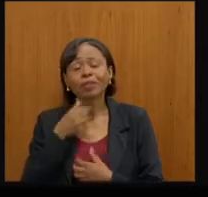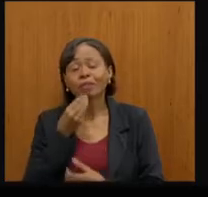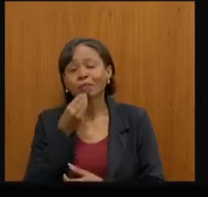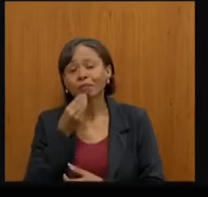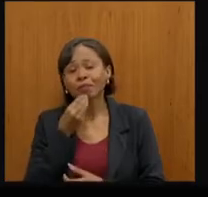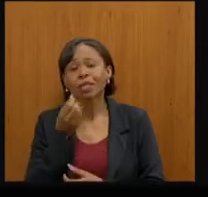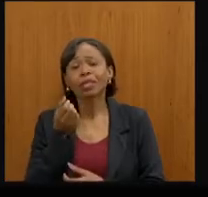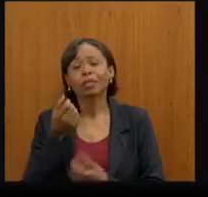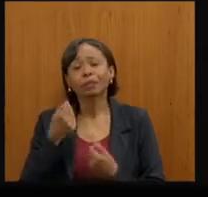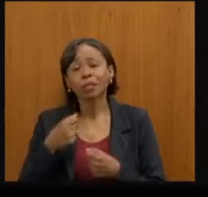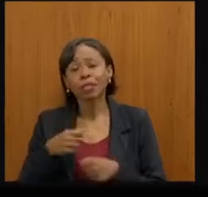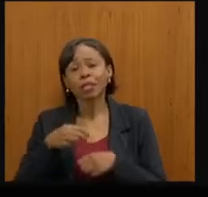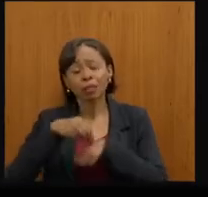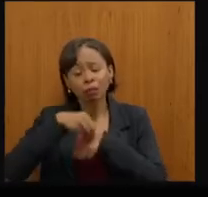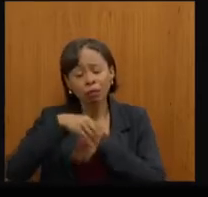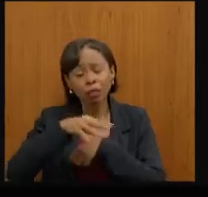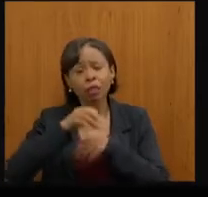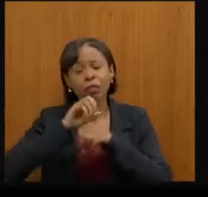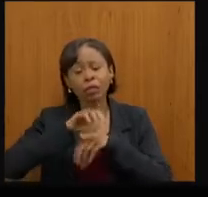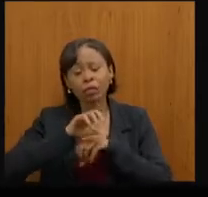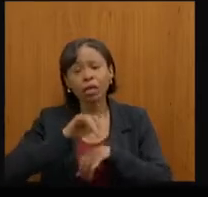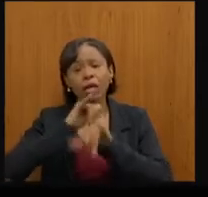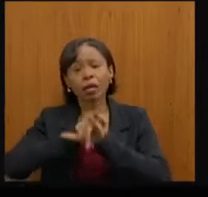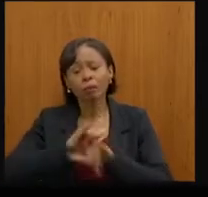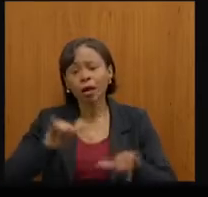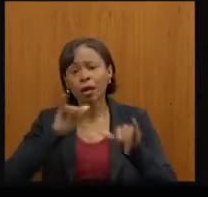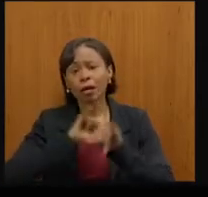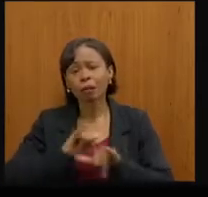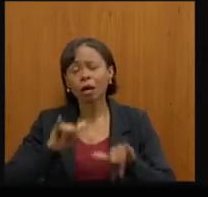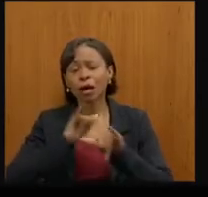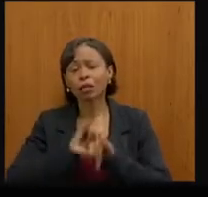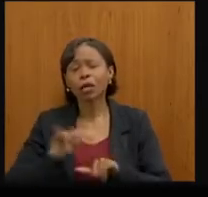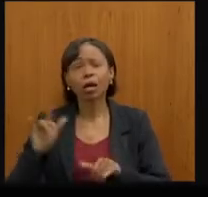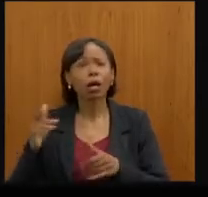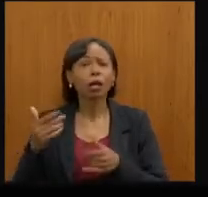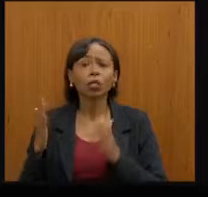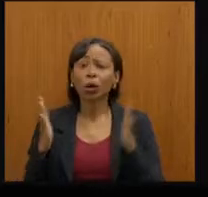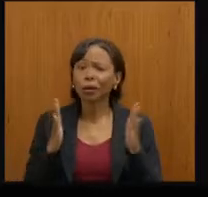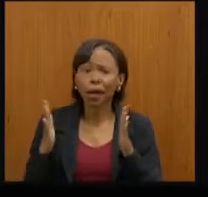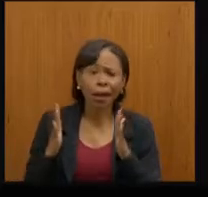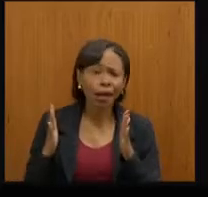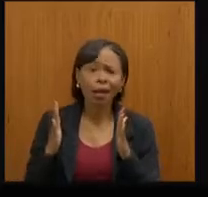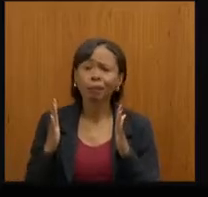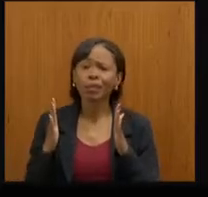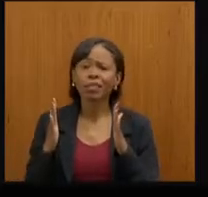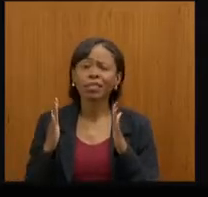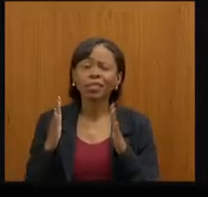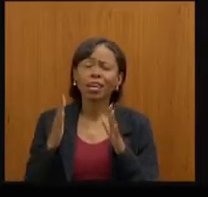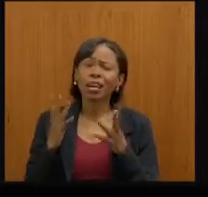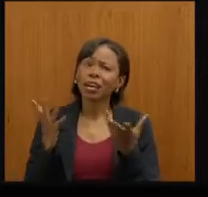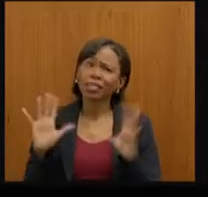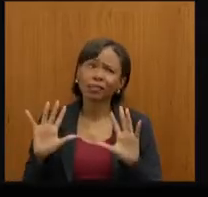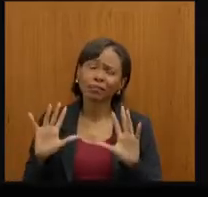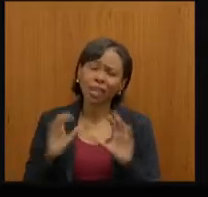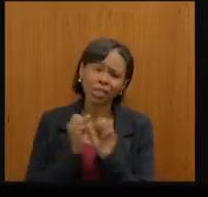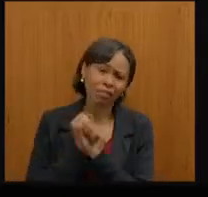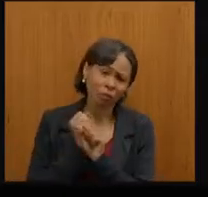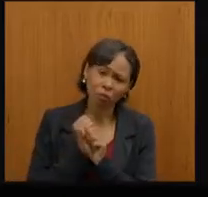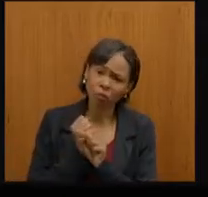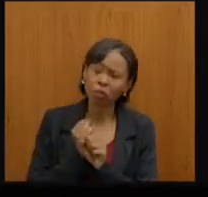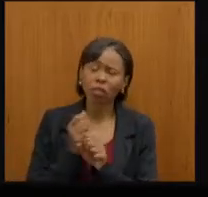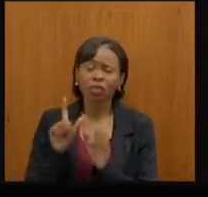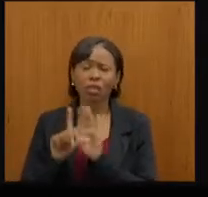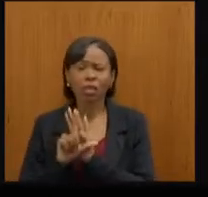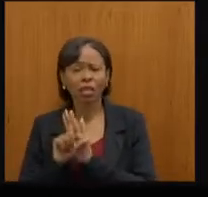falar sempre não só na época da Maria da Penha no dia internacional da mulher mas todo dia Lê vai ter